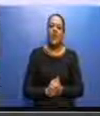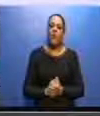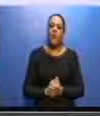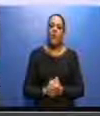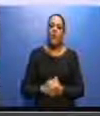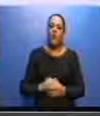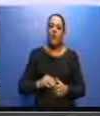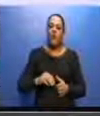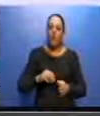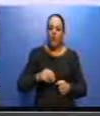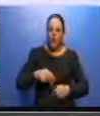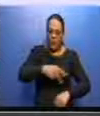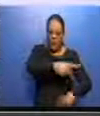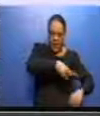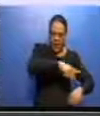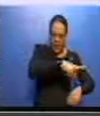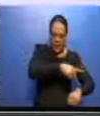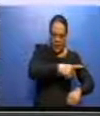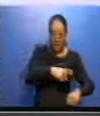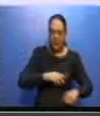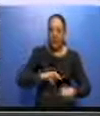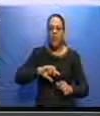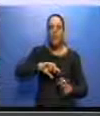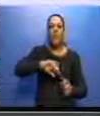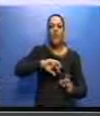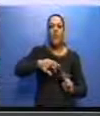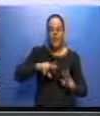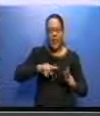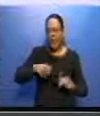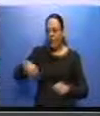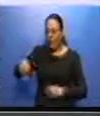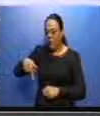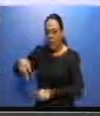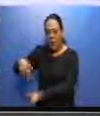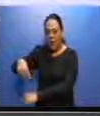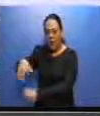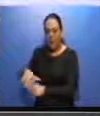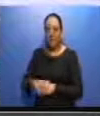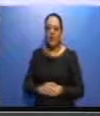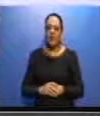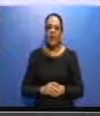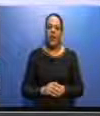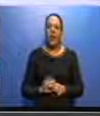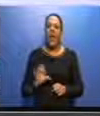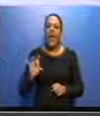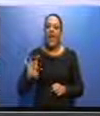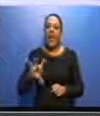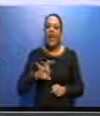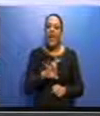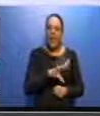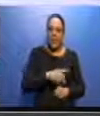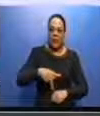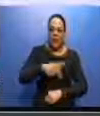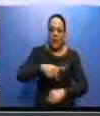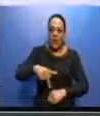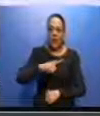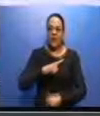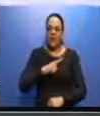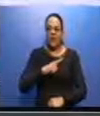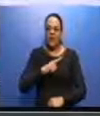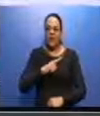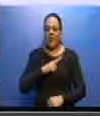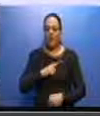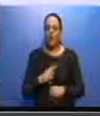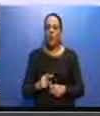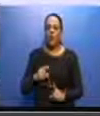para estado né então como é o caso aqui no brasil a criação das regiões metropolitanas é depende da autorização aí